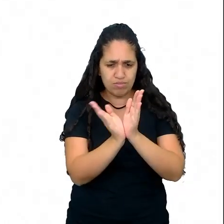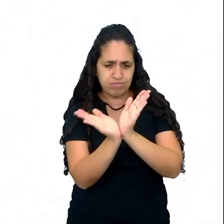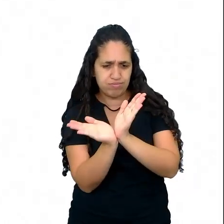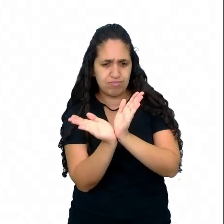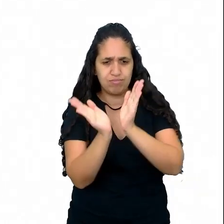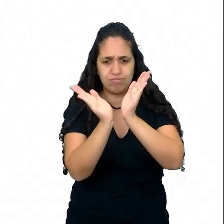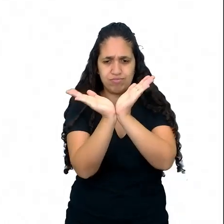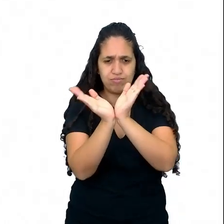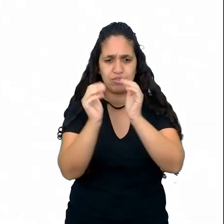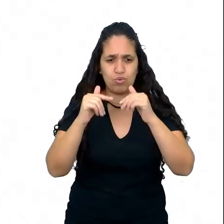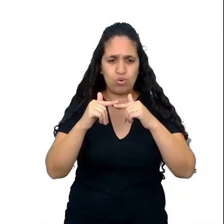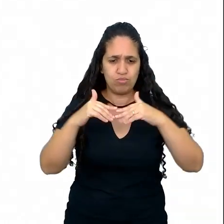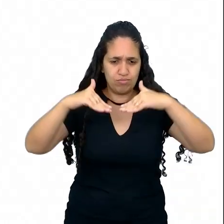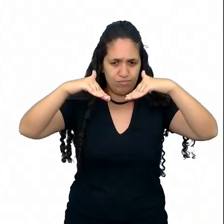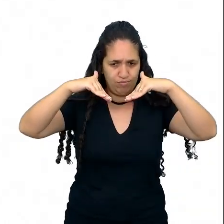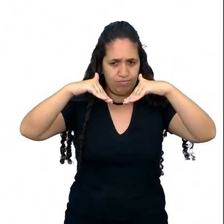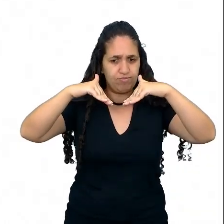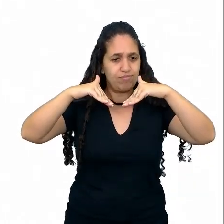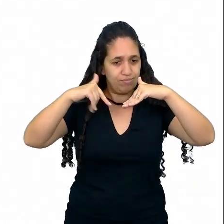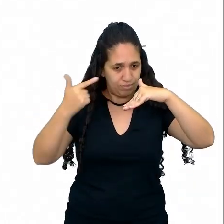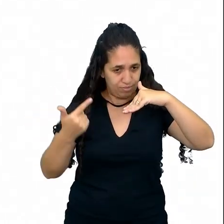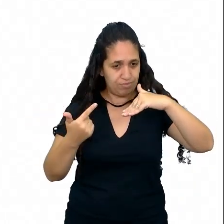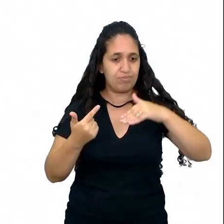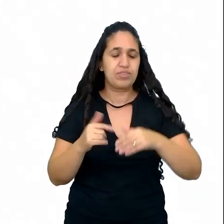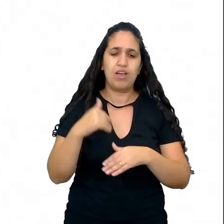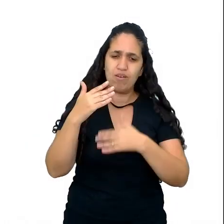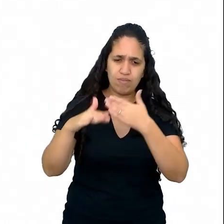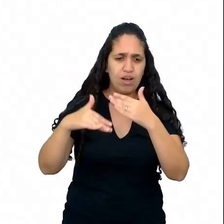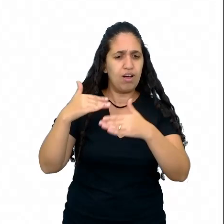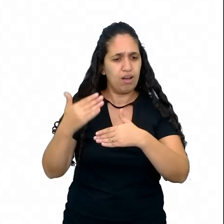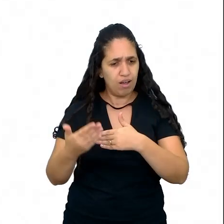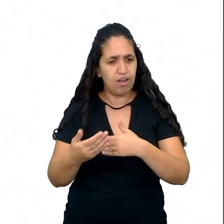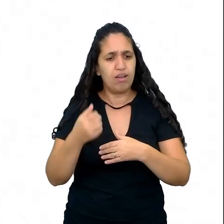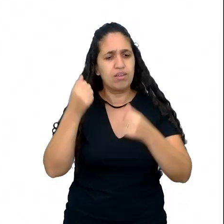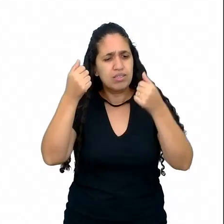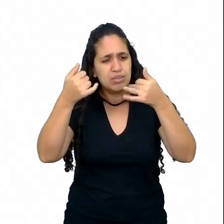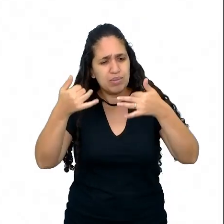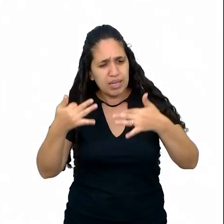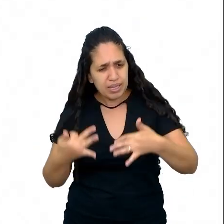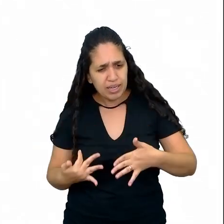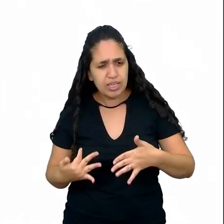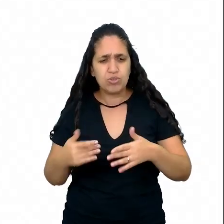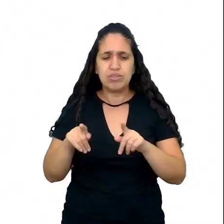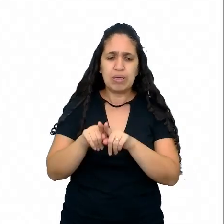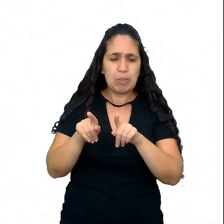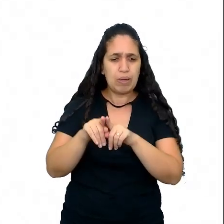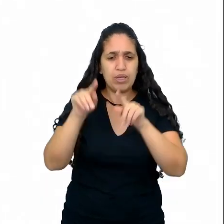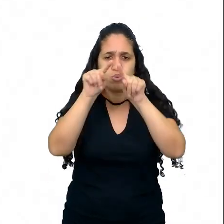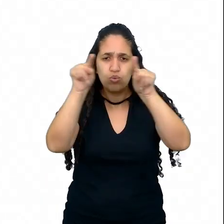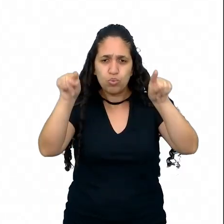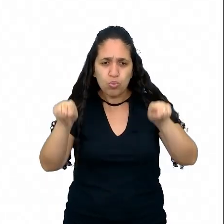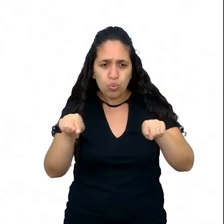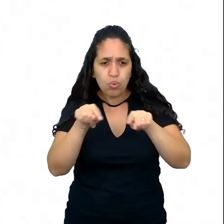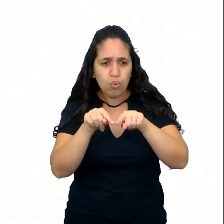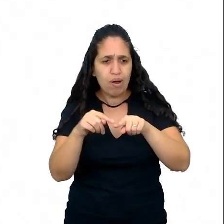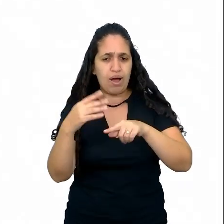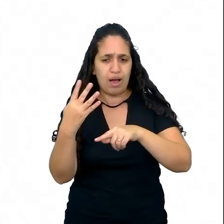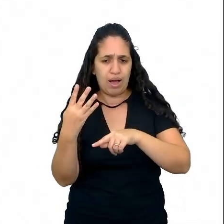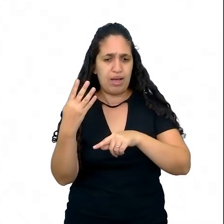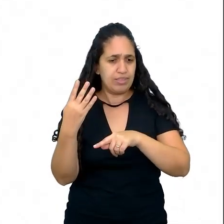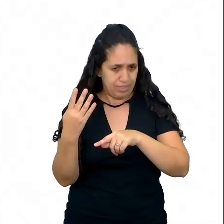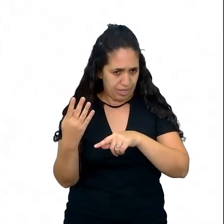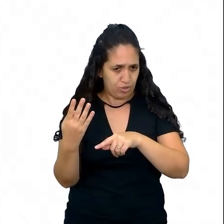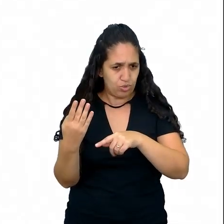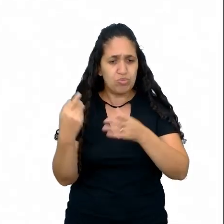outro obtuso, ele vai ser o quê? O nosso obtusângulo. E aí a gente vai falar a respeito dos quadriláteros. O que a gente tem em classificação quanto